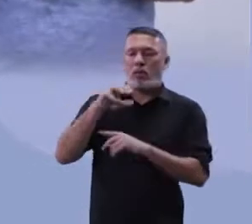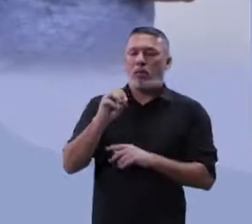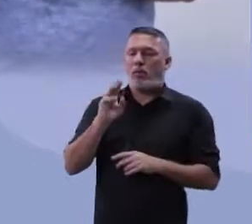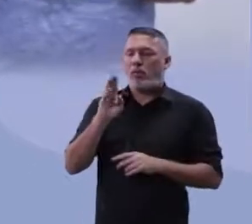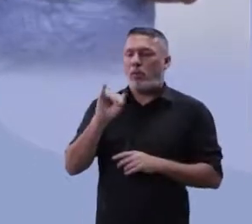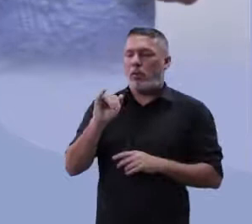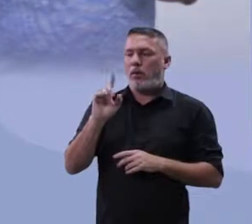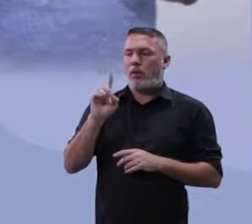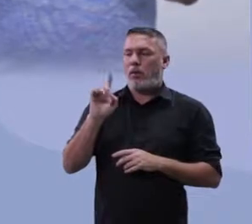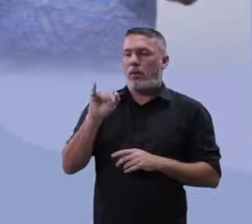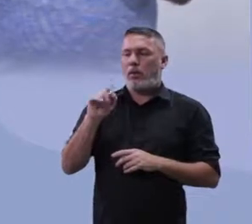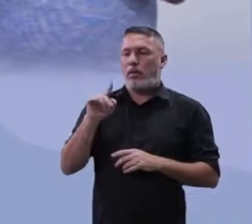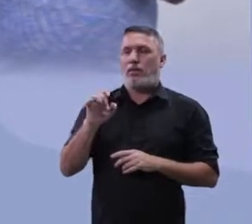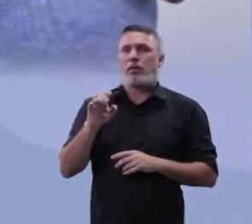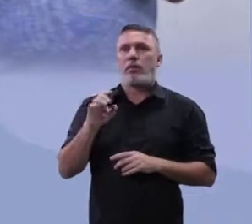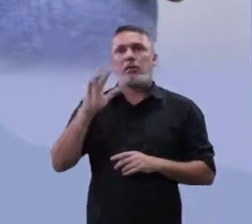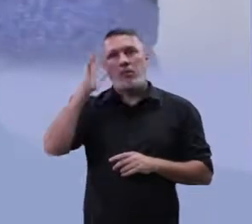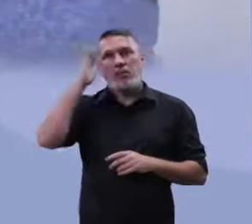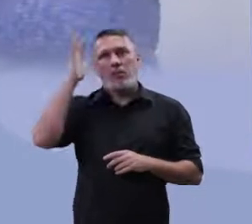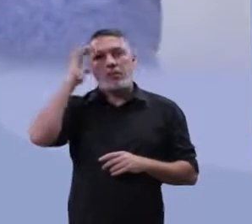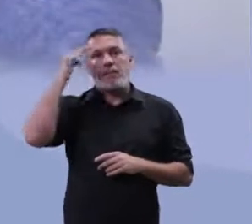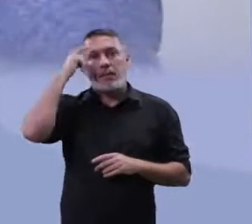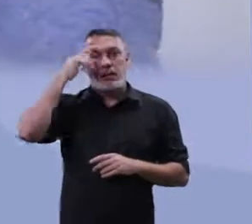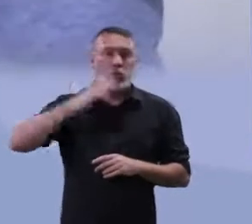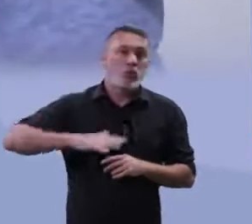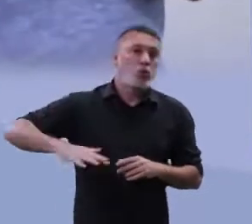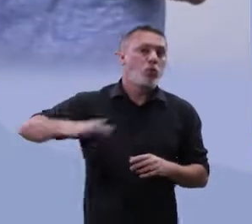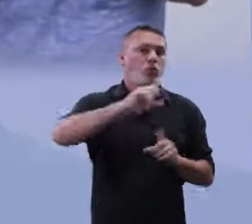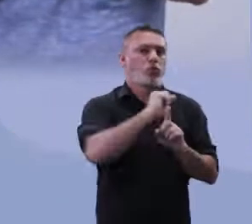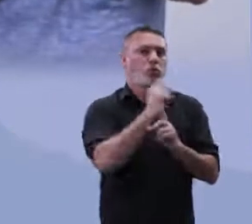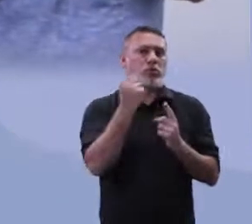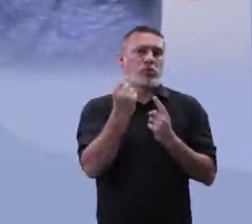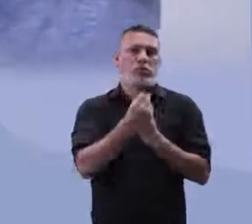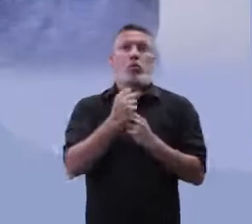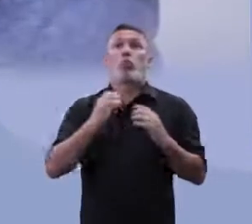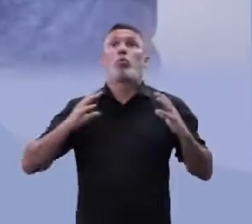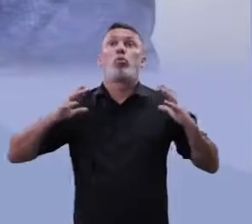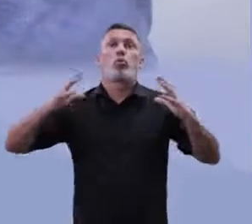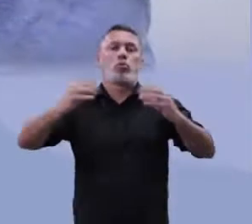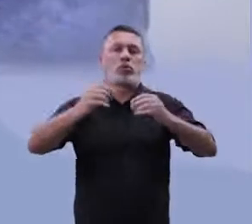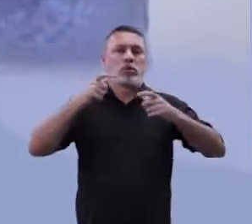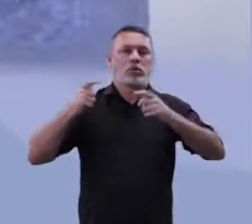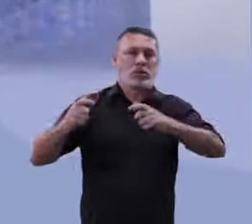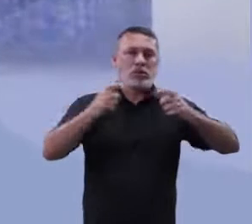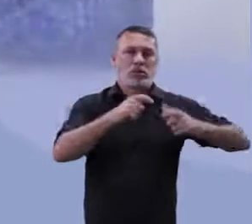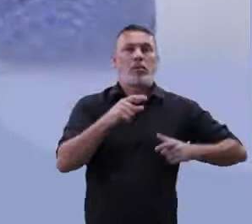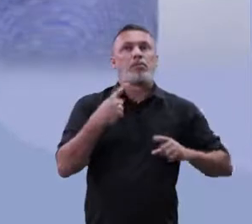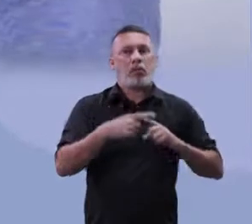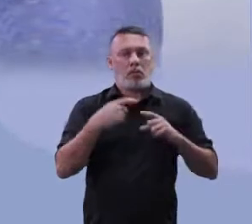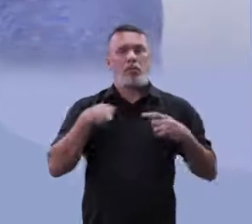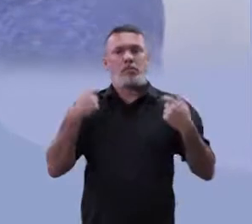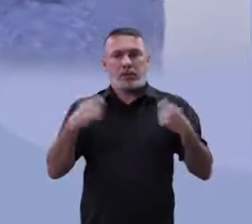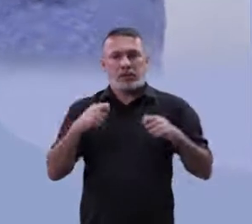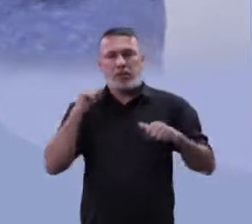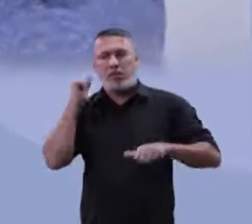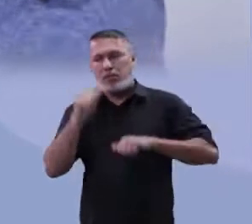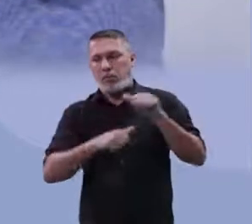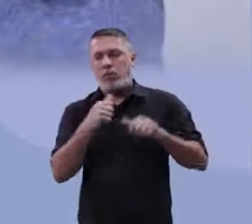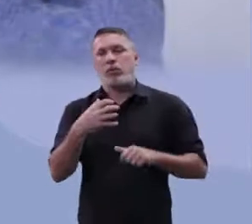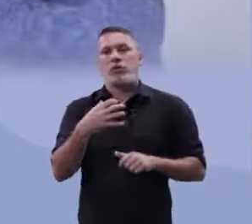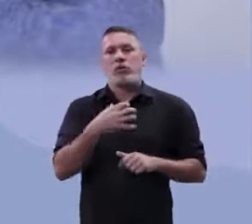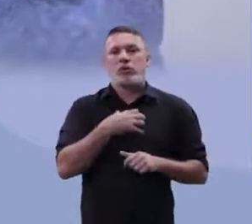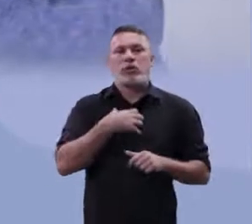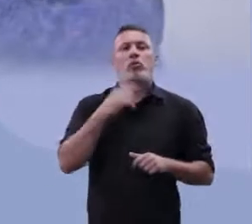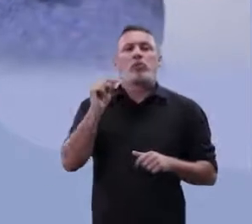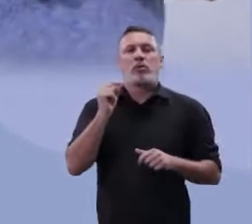mobilidade. Repensar na mobilidade em todos os setores da sociedade, em todos, porque eu preciso mudar a forma